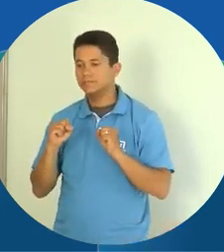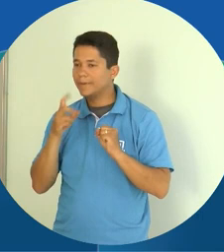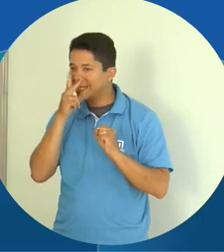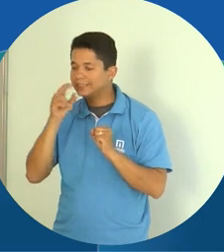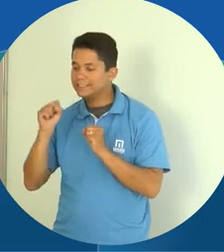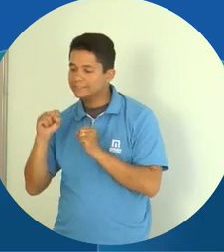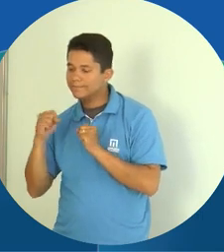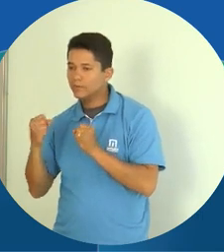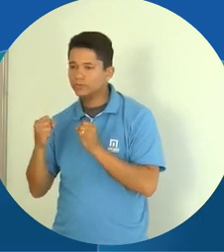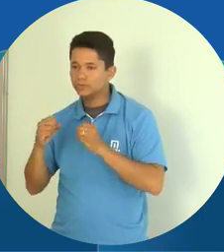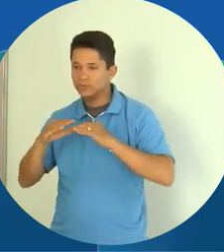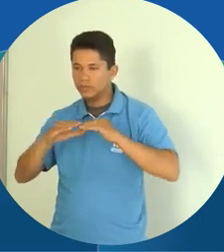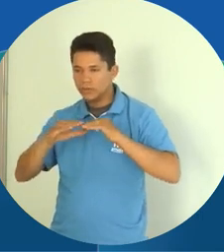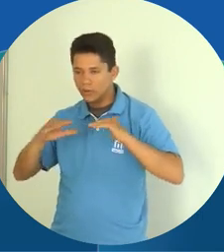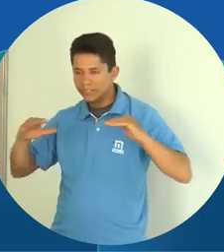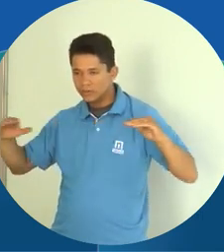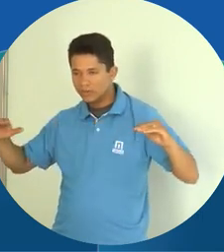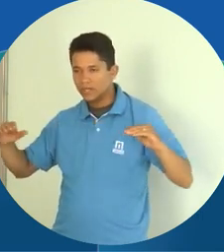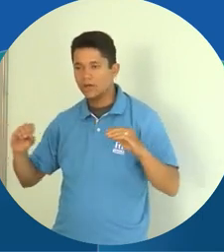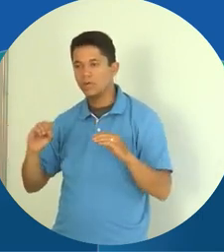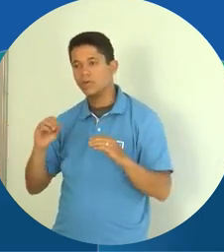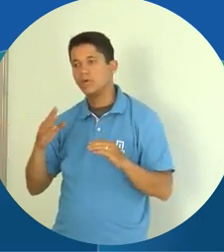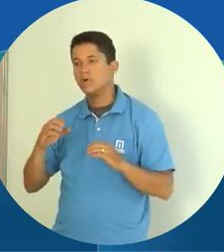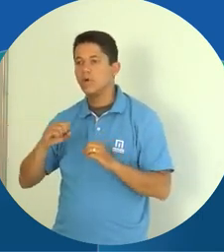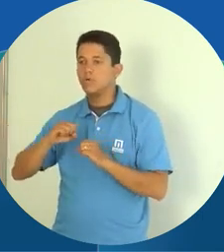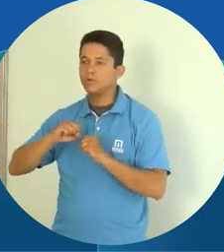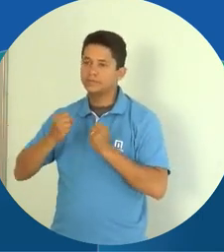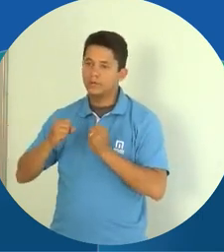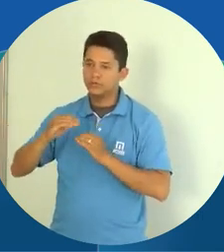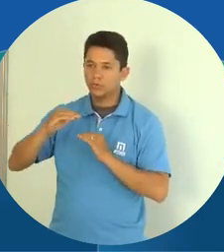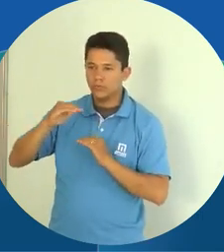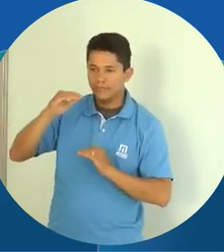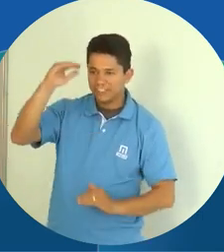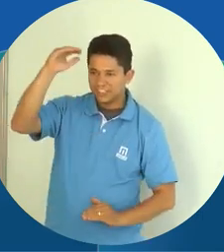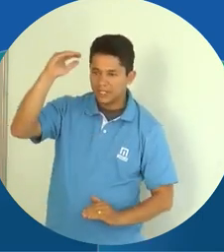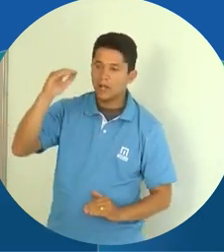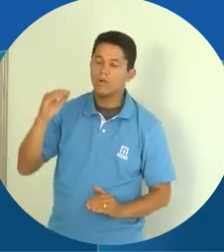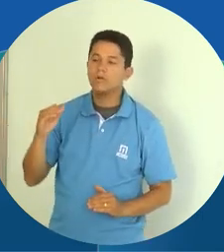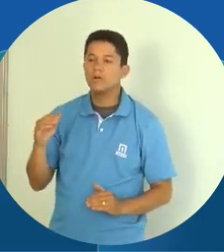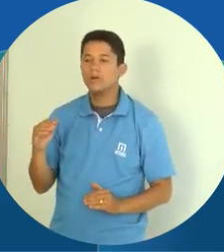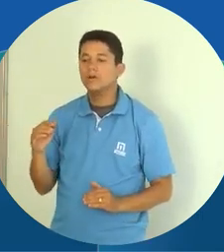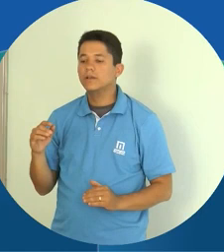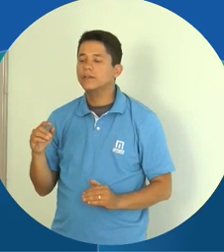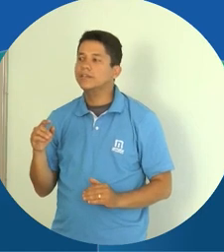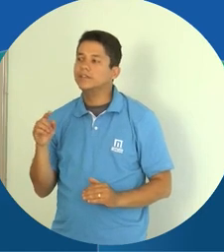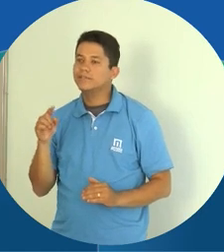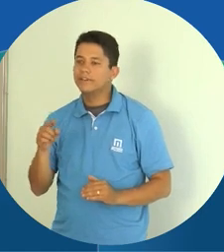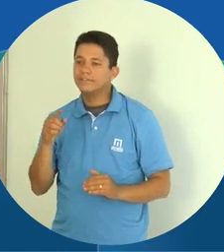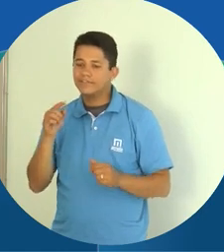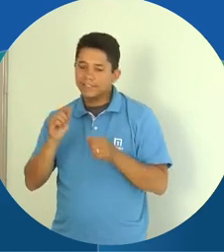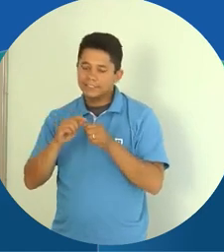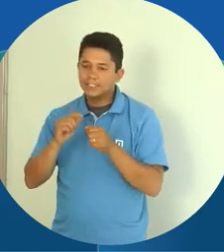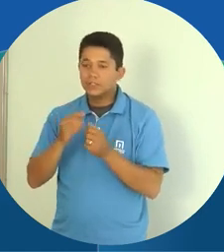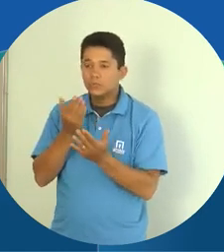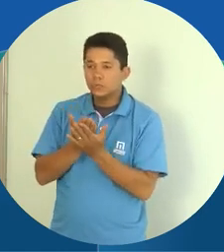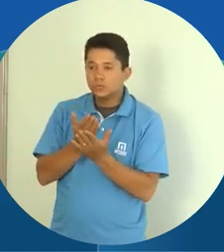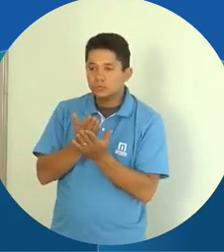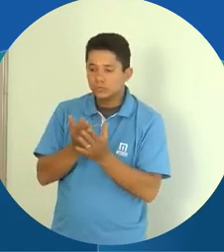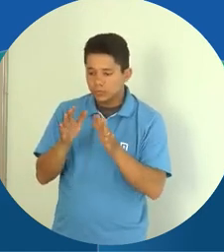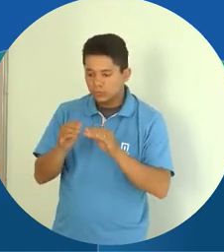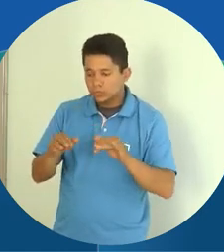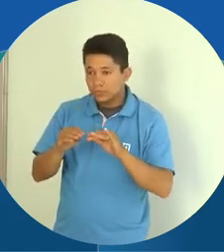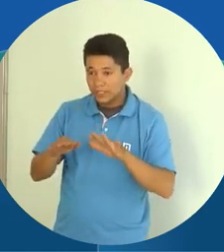no sistema e esses esforços vão para a estaca, seja num estudo de interação com o terreno, seja por outra